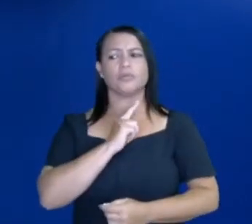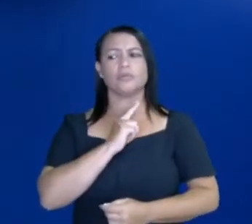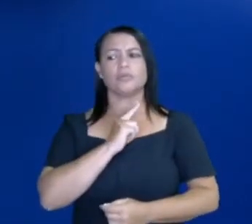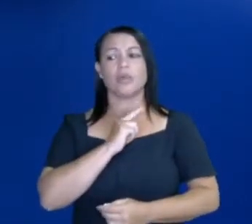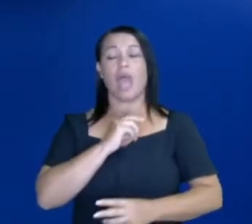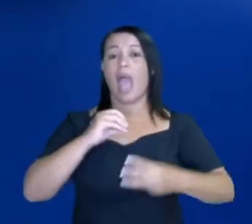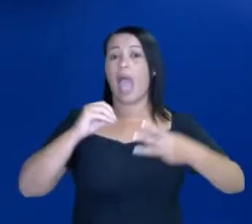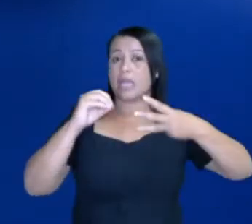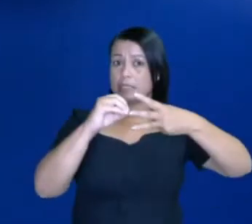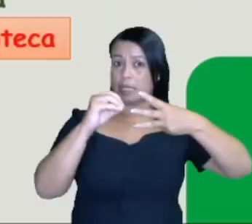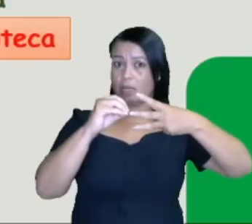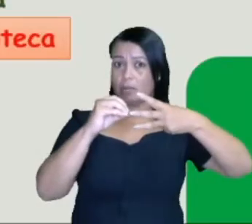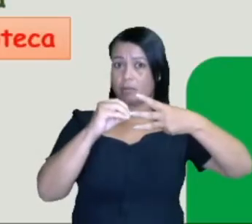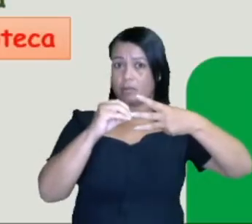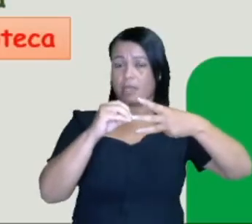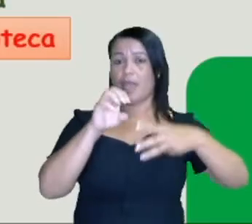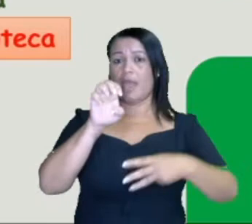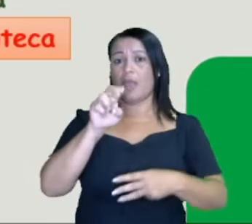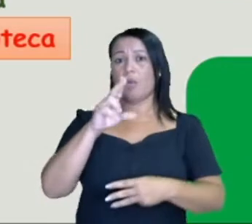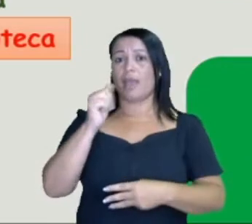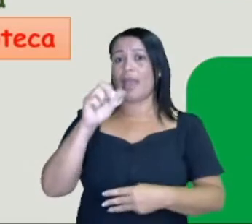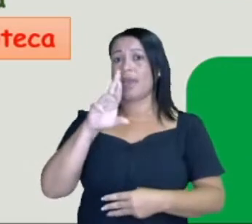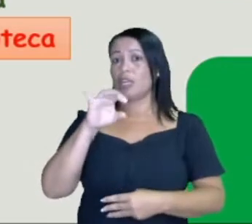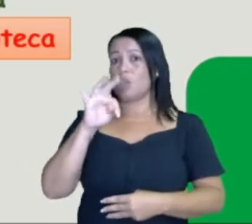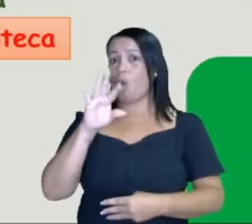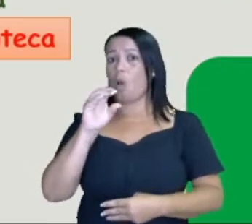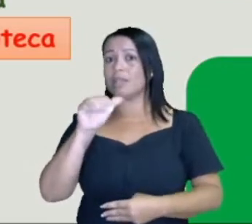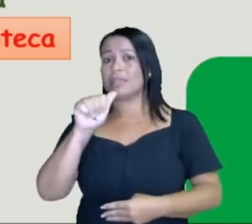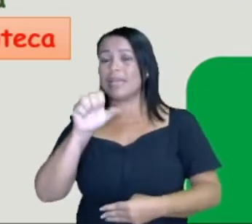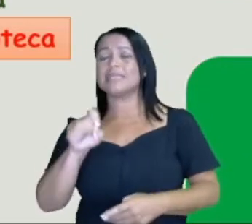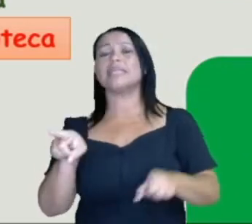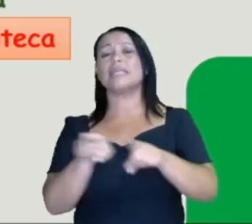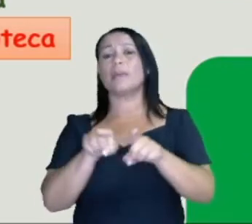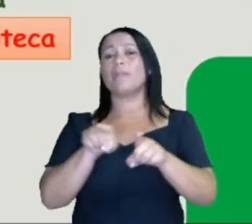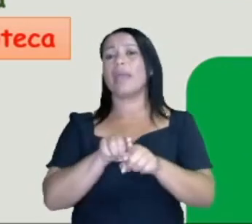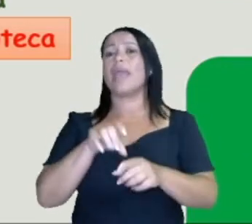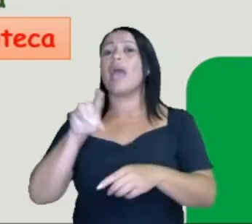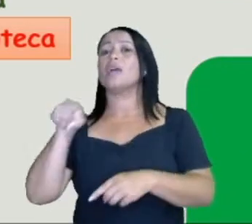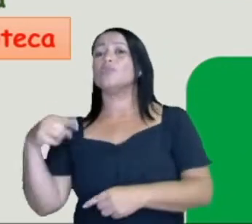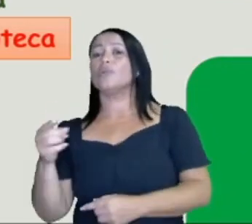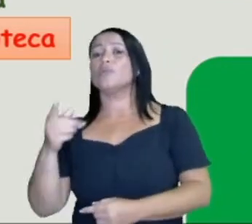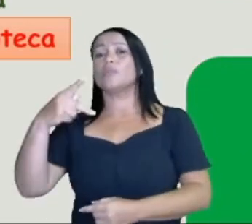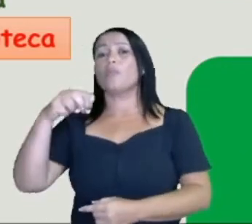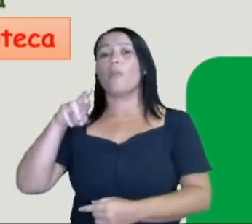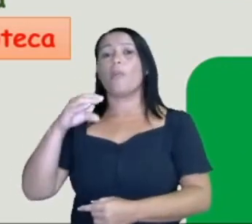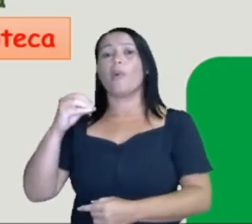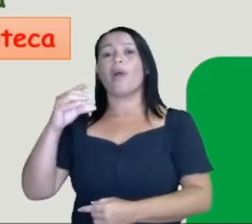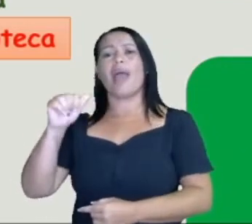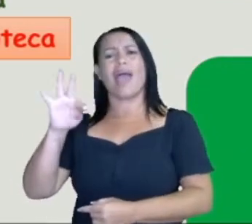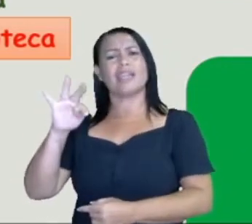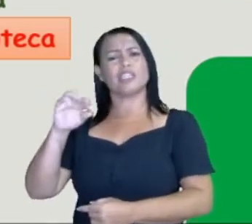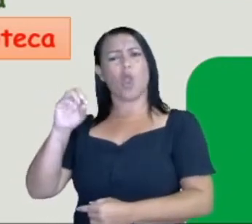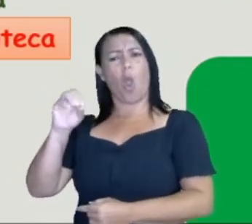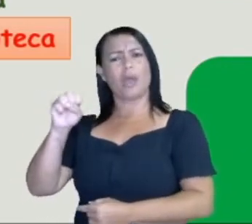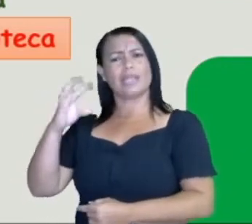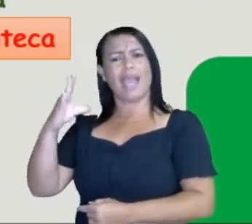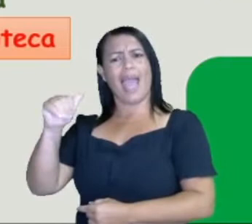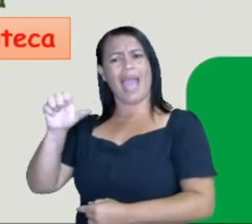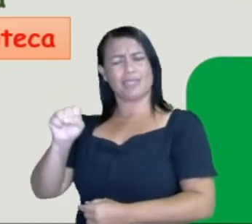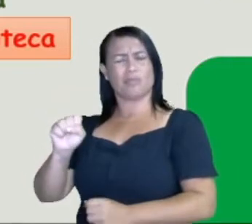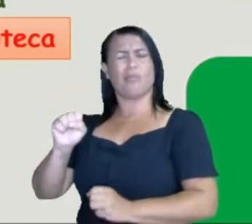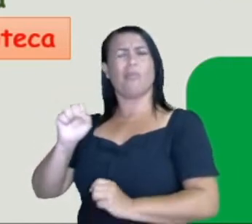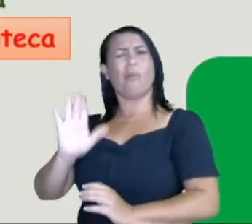as células eucarióticas e as células procarióticas. Poxa, professor, que palavra